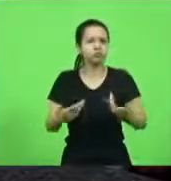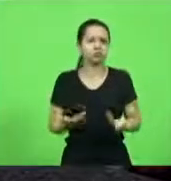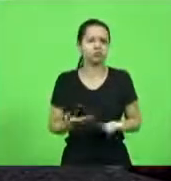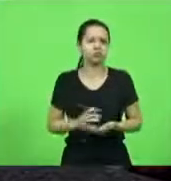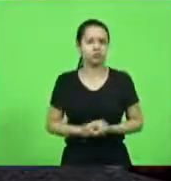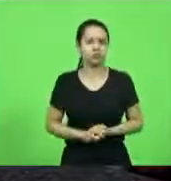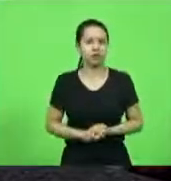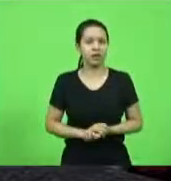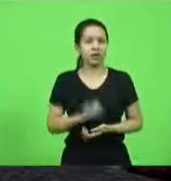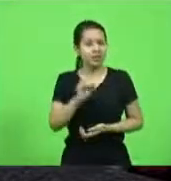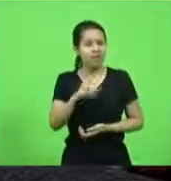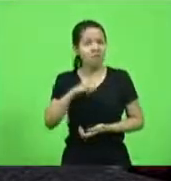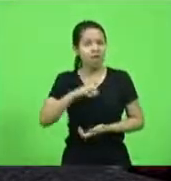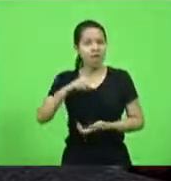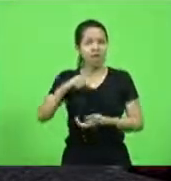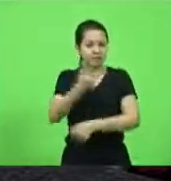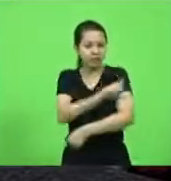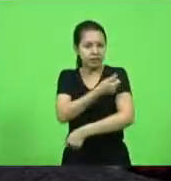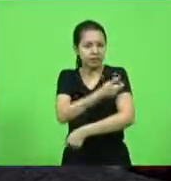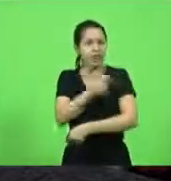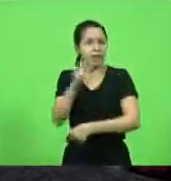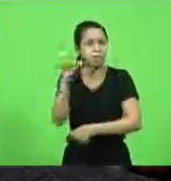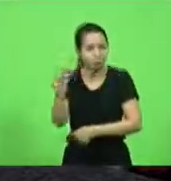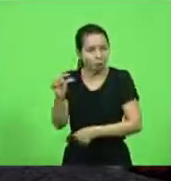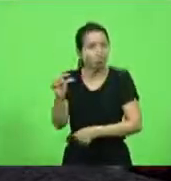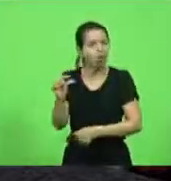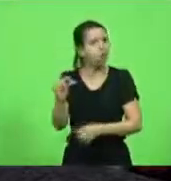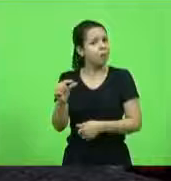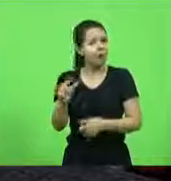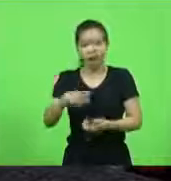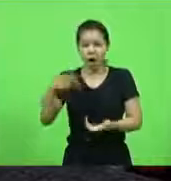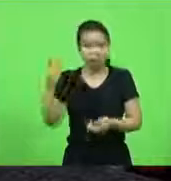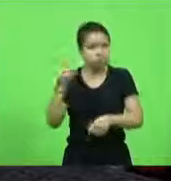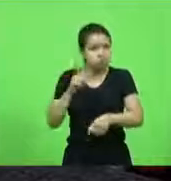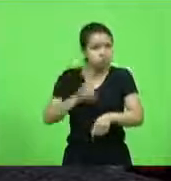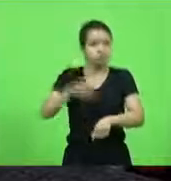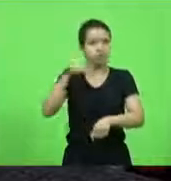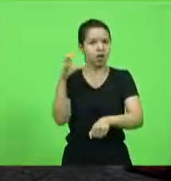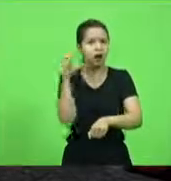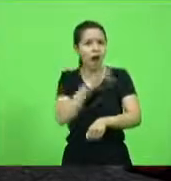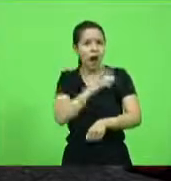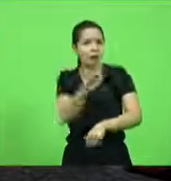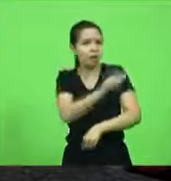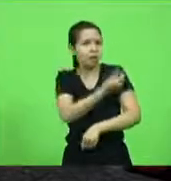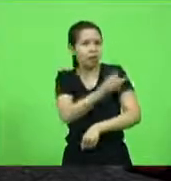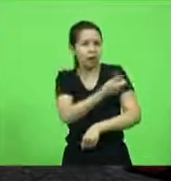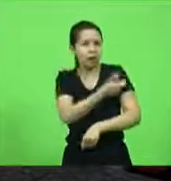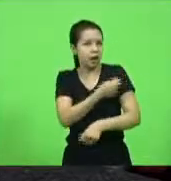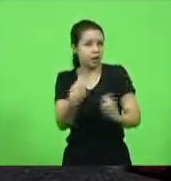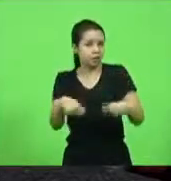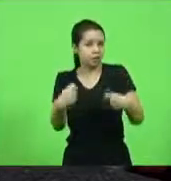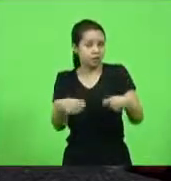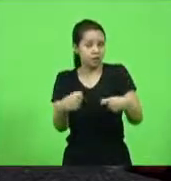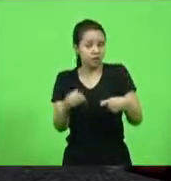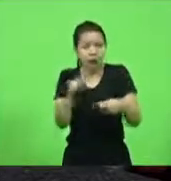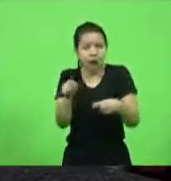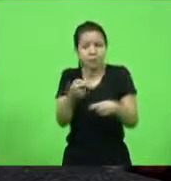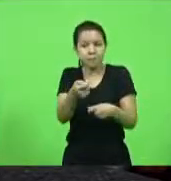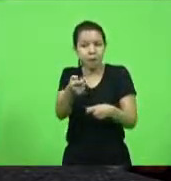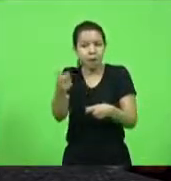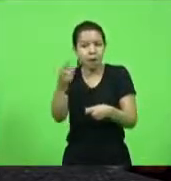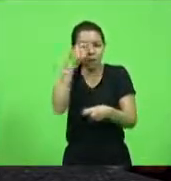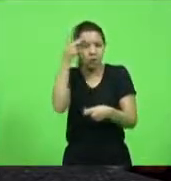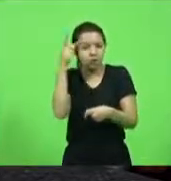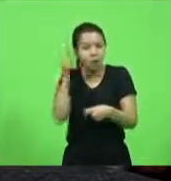número de vacinas, mas vamos aplicá-las imediatamente, pelo menos aquelas poucas pessoas nós estaremos protegendo.